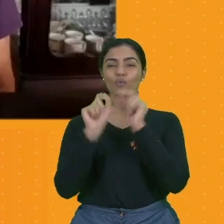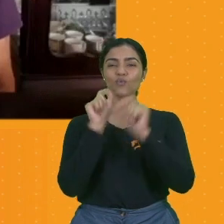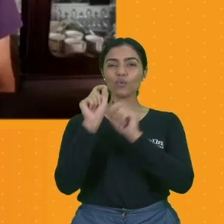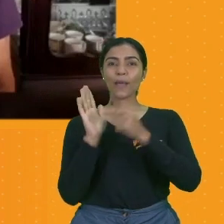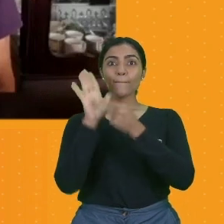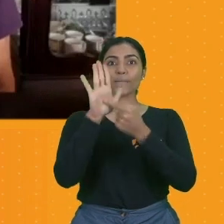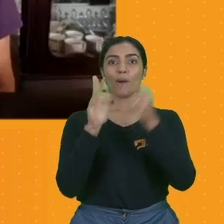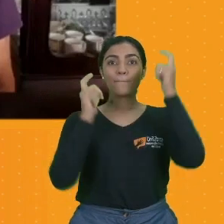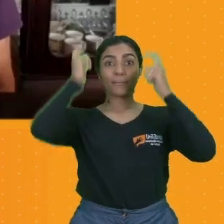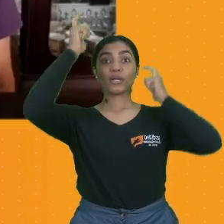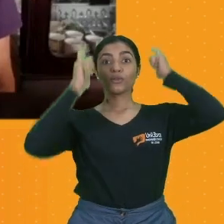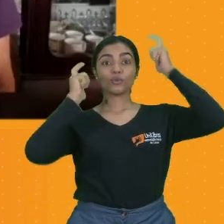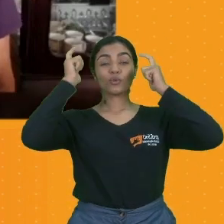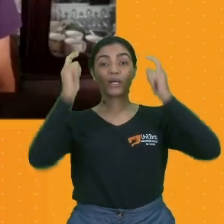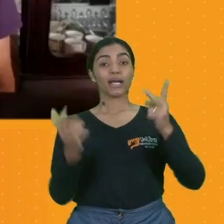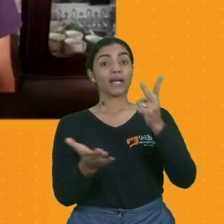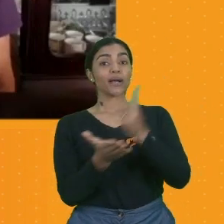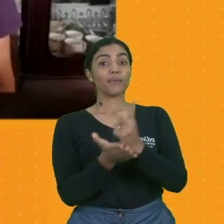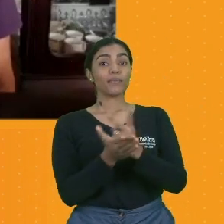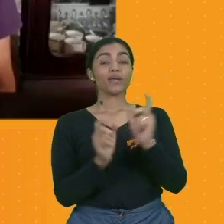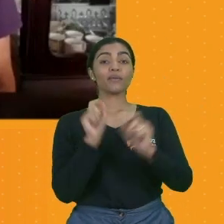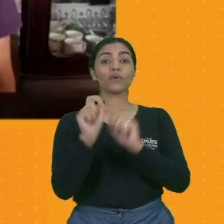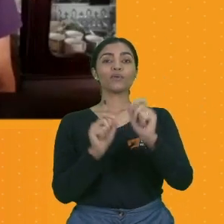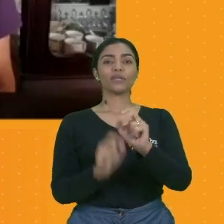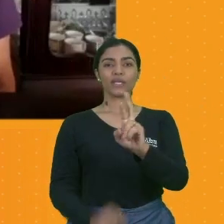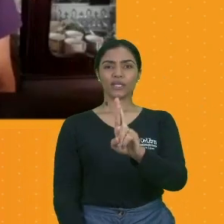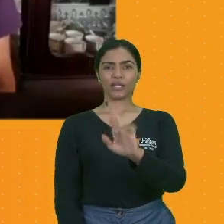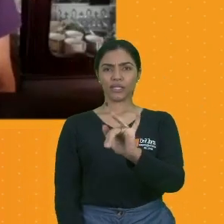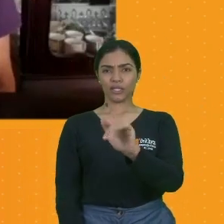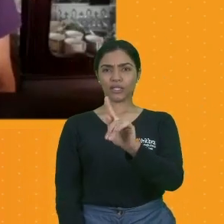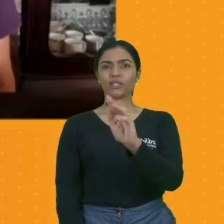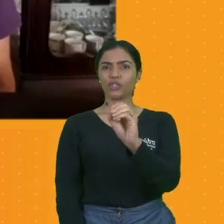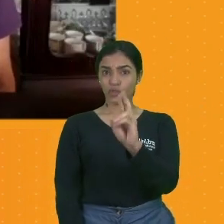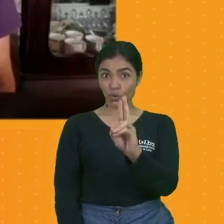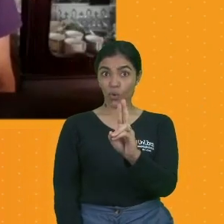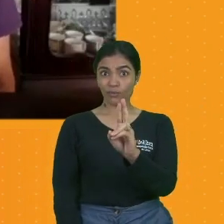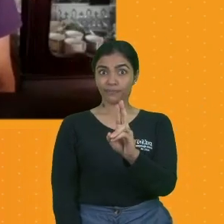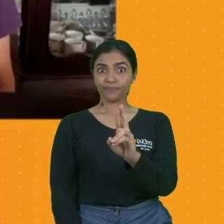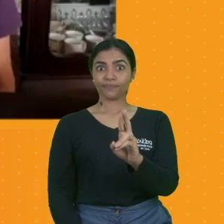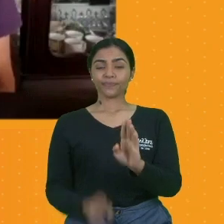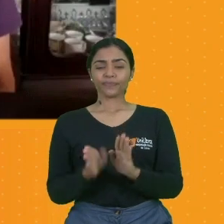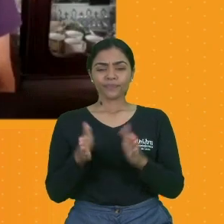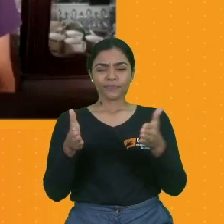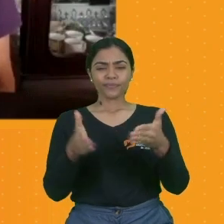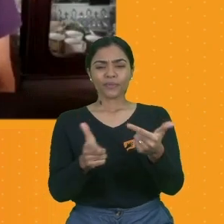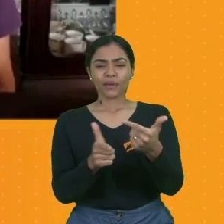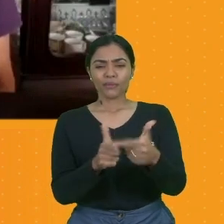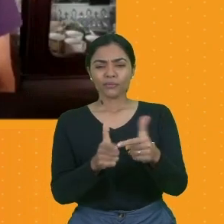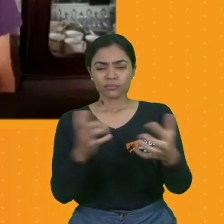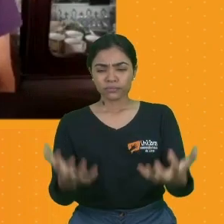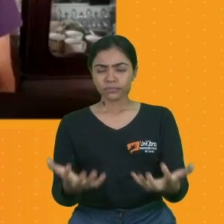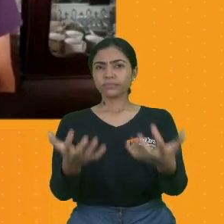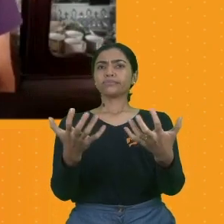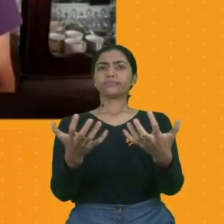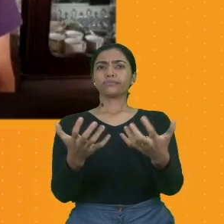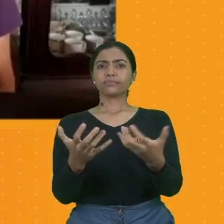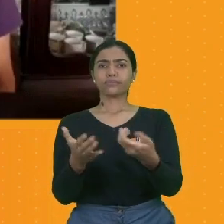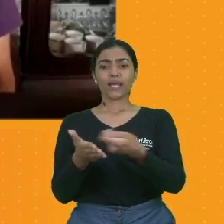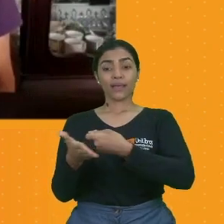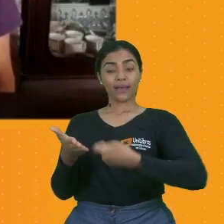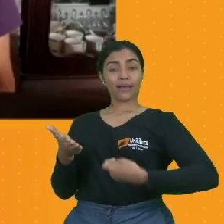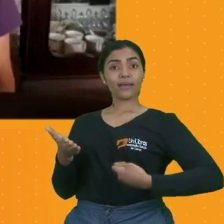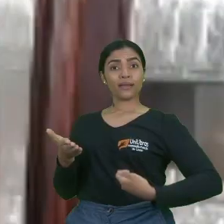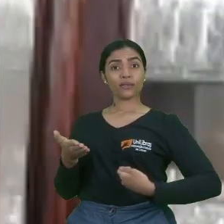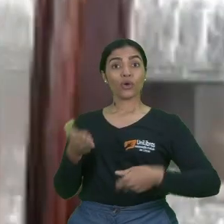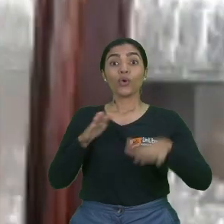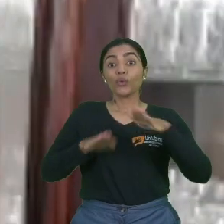na que a questão do Rigor como você trouxe da problematização da redação dos cuidados